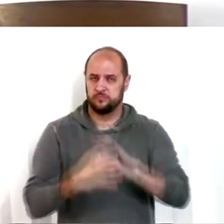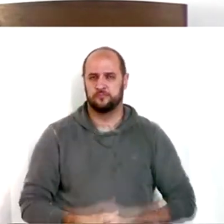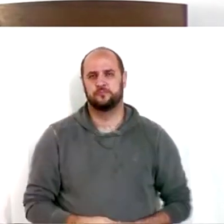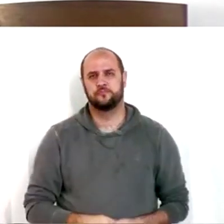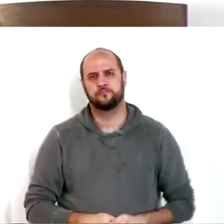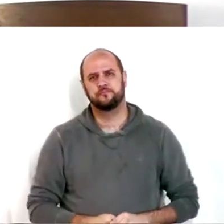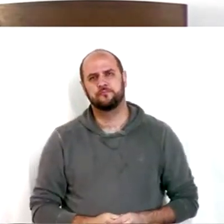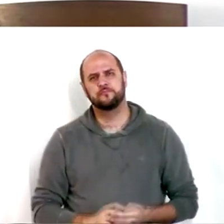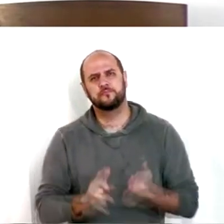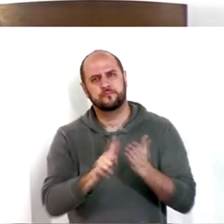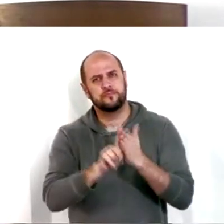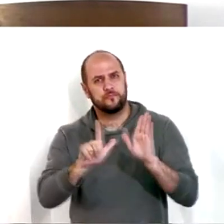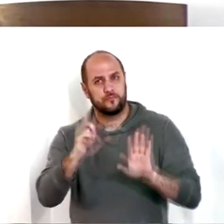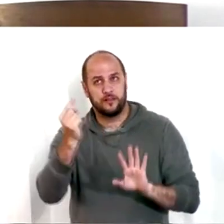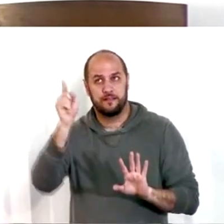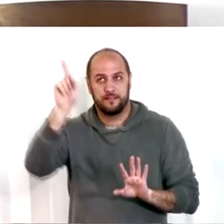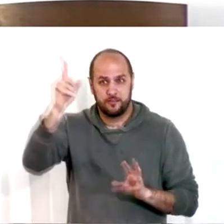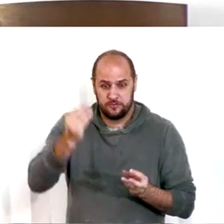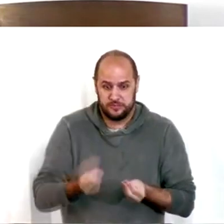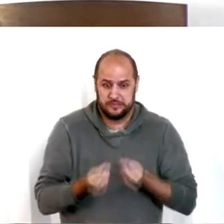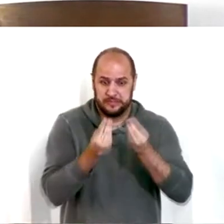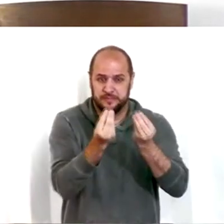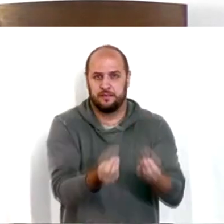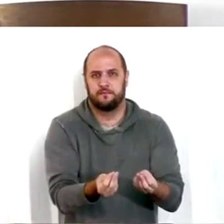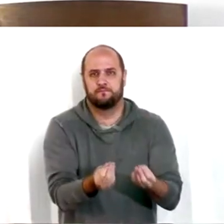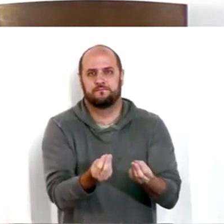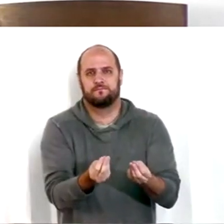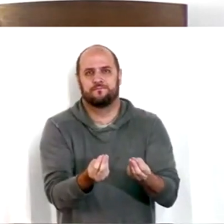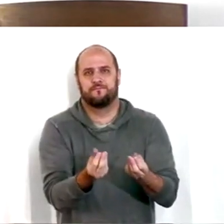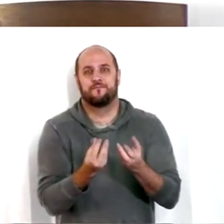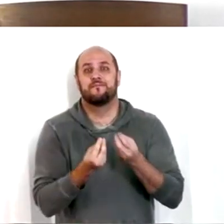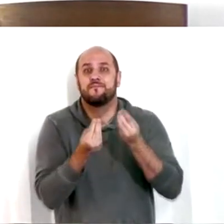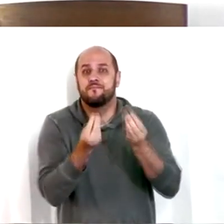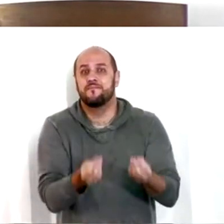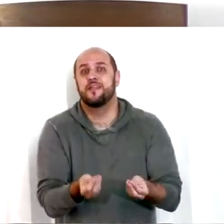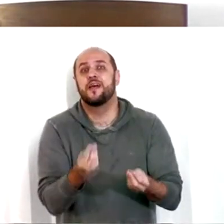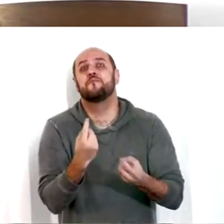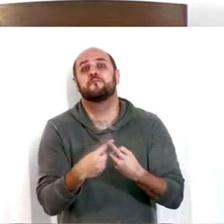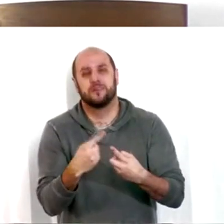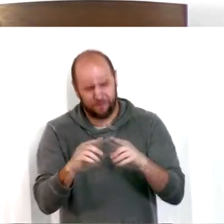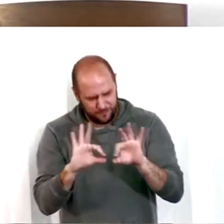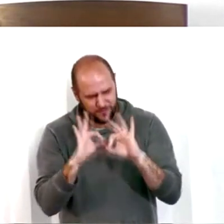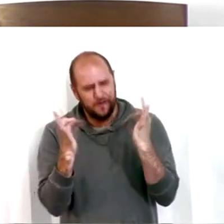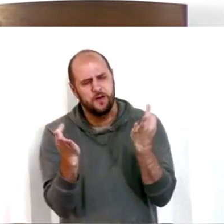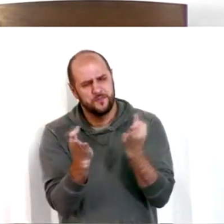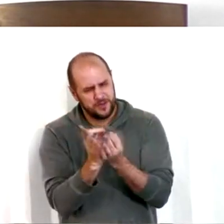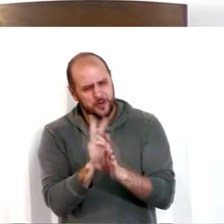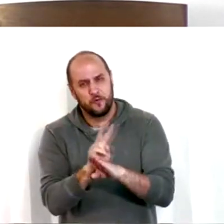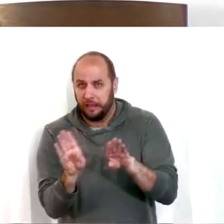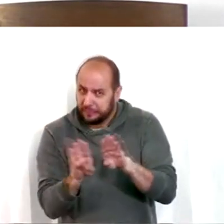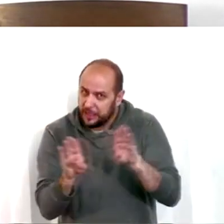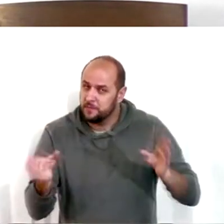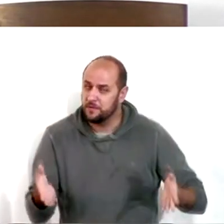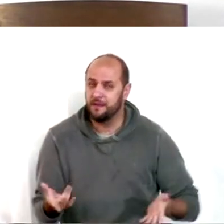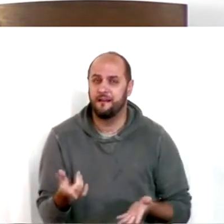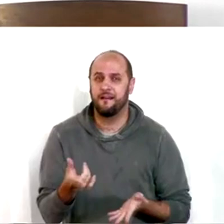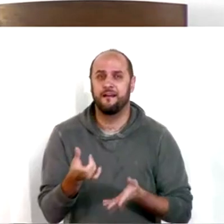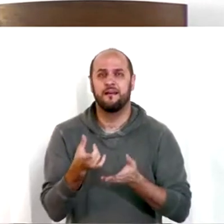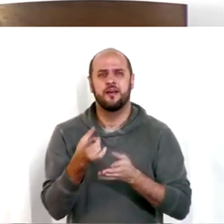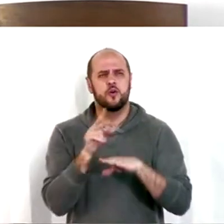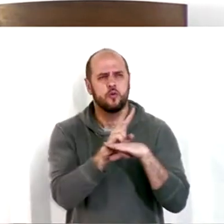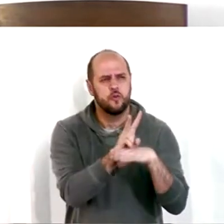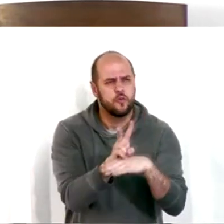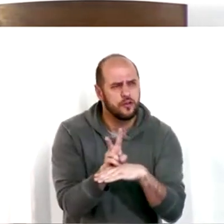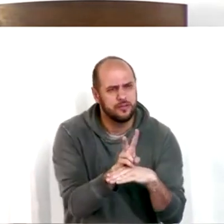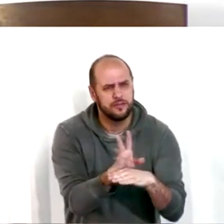lei mosaica foi dada por Deus para isso, para a preservação da família também, para a